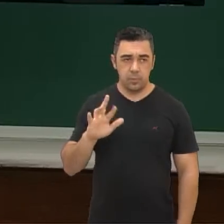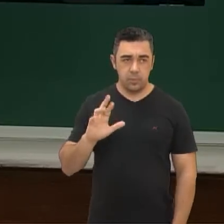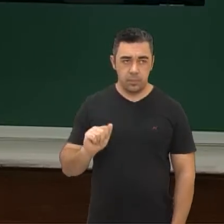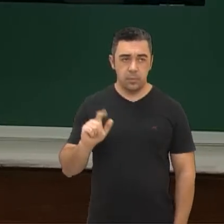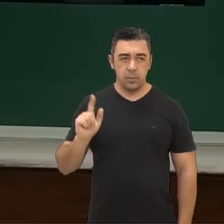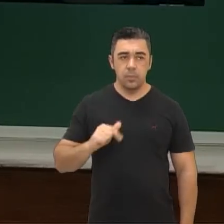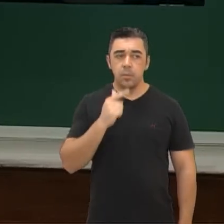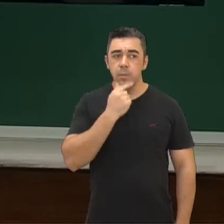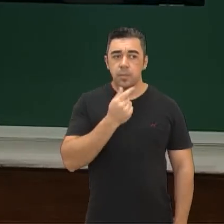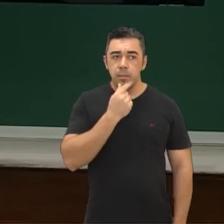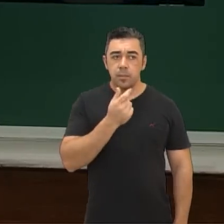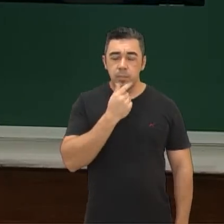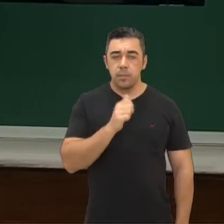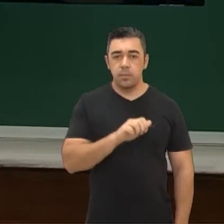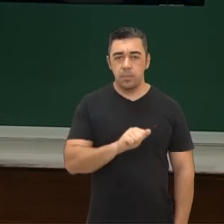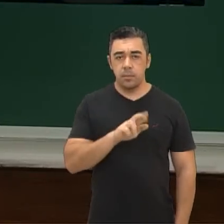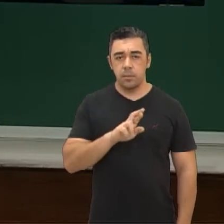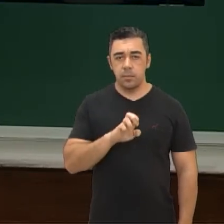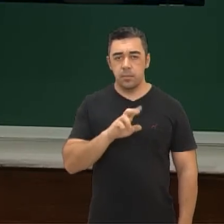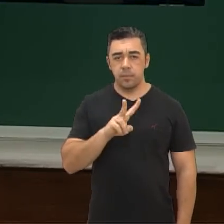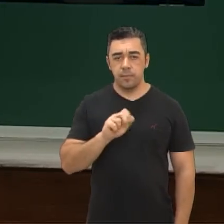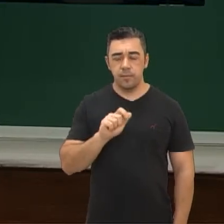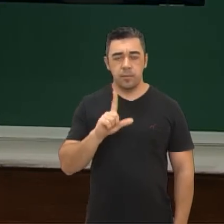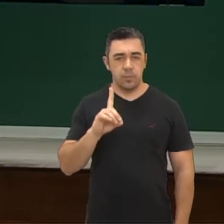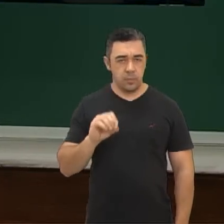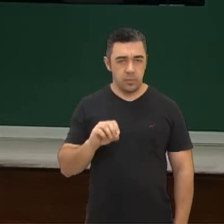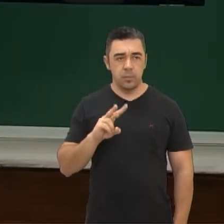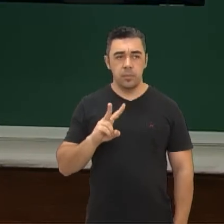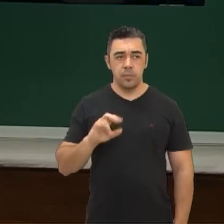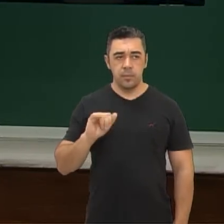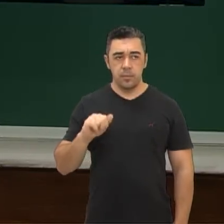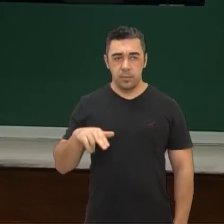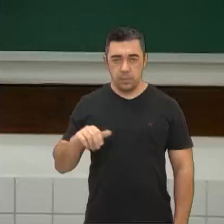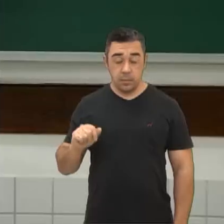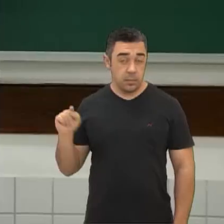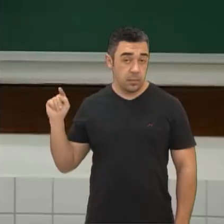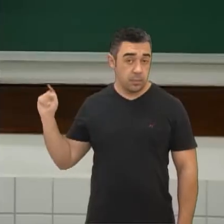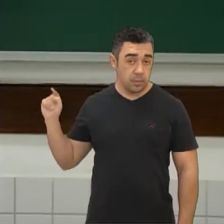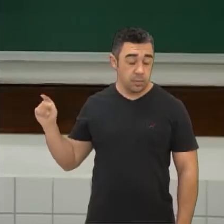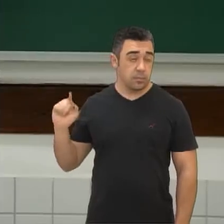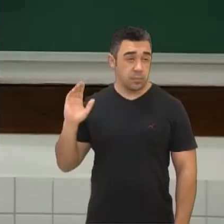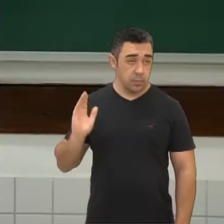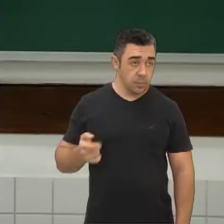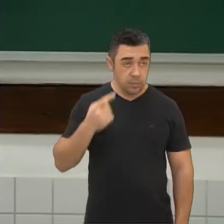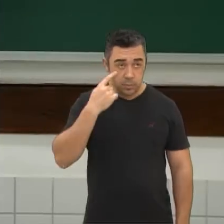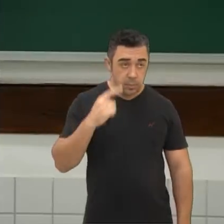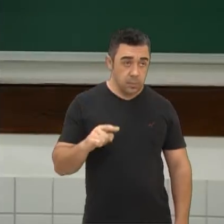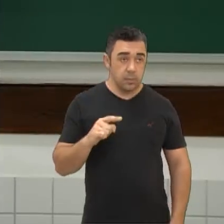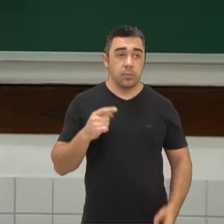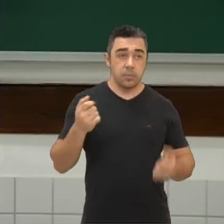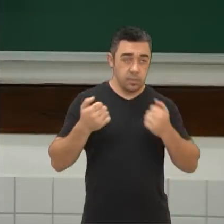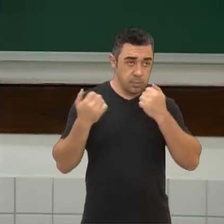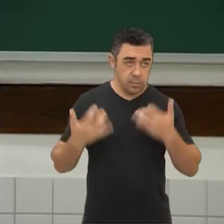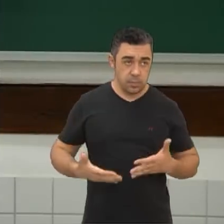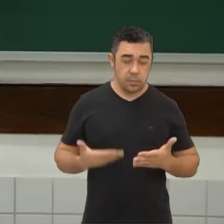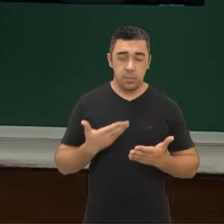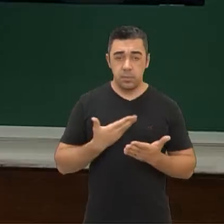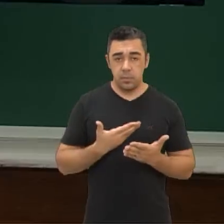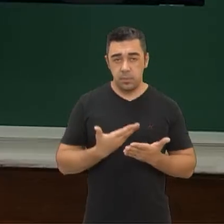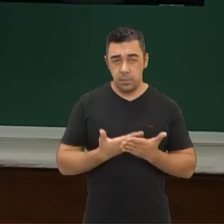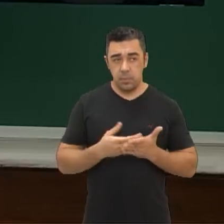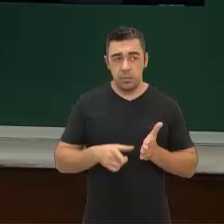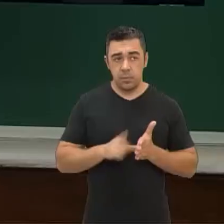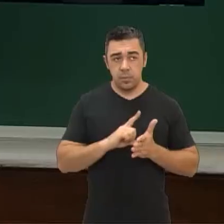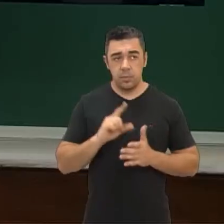Muito bem, pessoal. Então, agora com esse tempinho que teve para vocês observarem, queria também analisar junto com vocês.